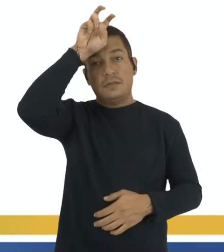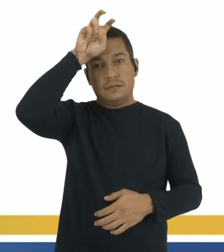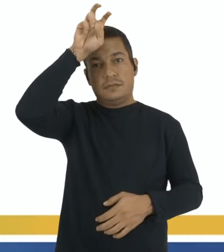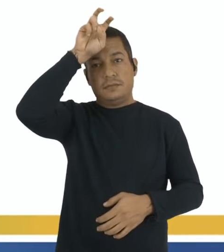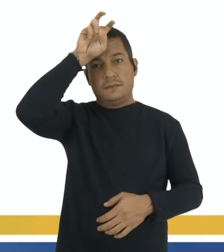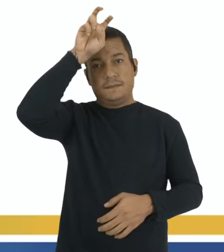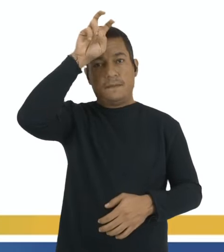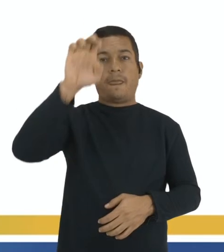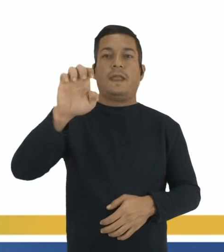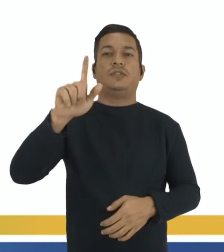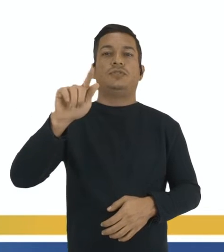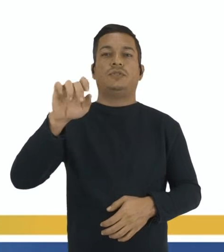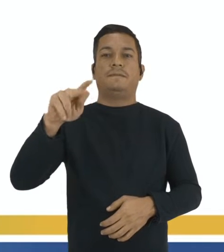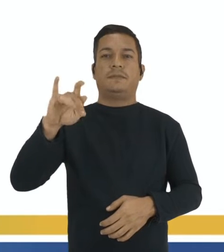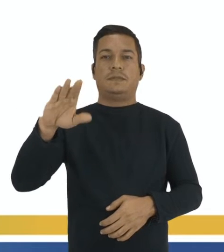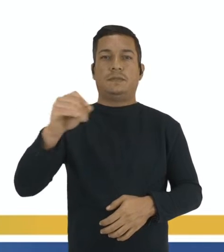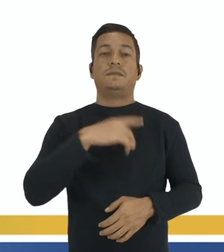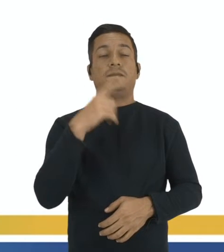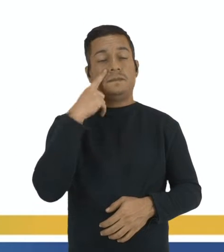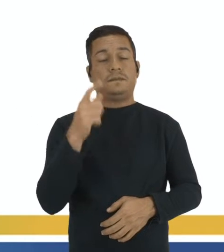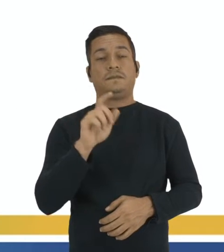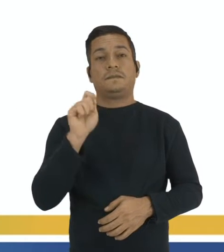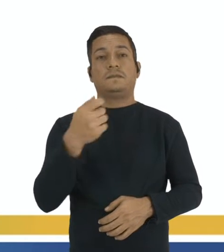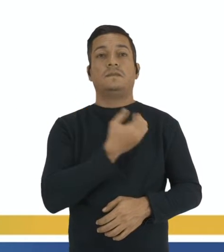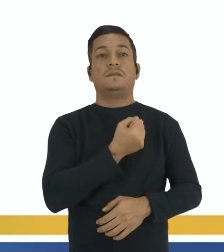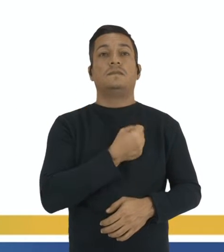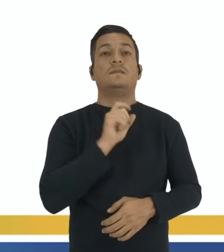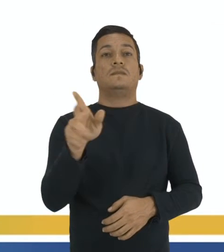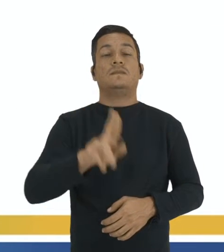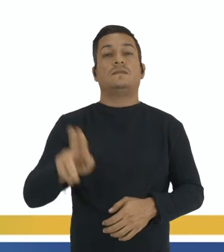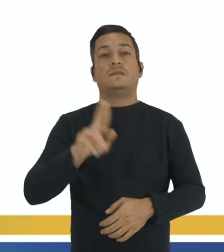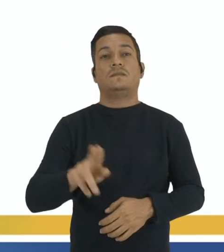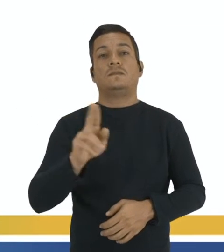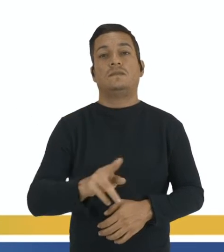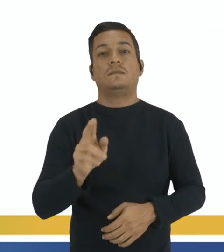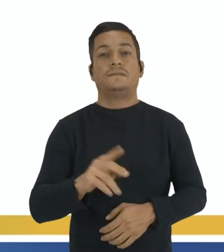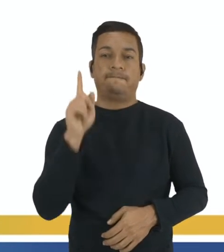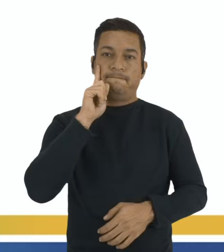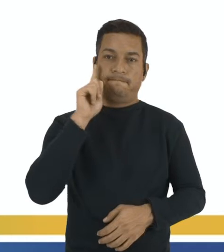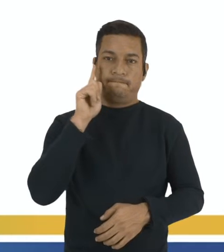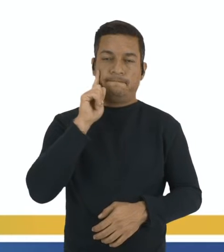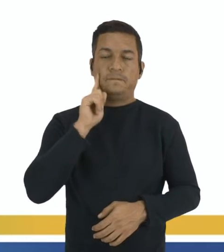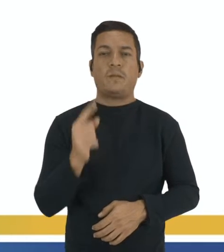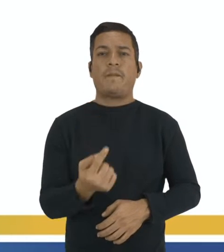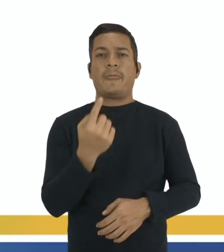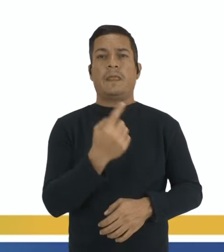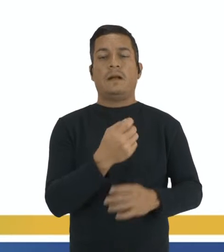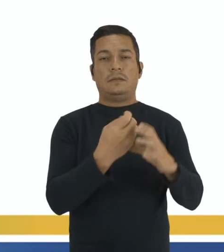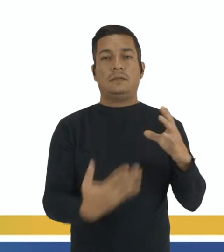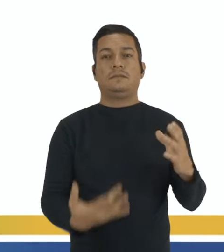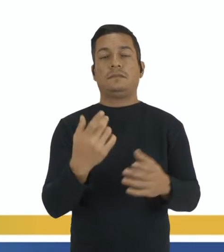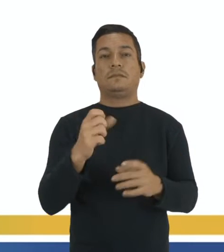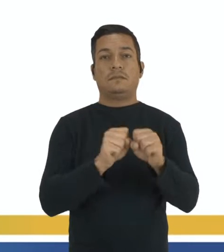ele é composto pelos seguintes símbolos numéricos. Então, eles utilizavam símbolos que eles usavam no dia a dia. Então, a característica de